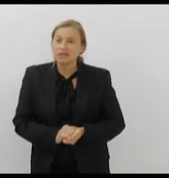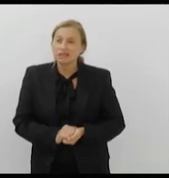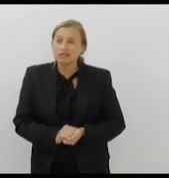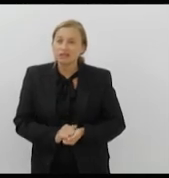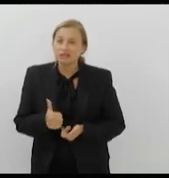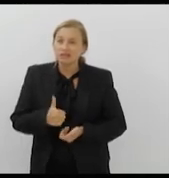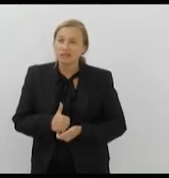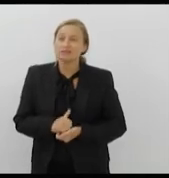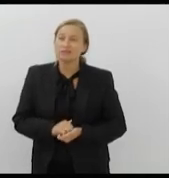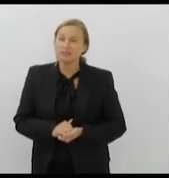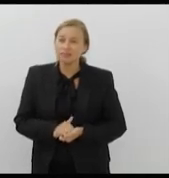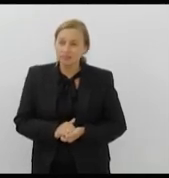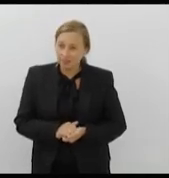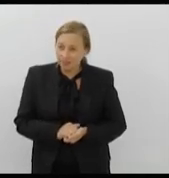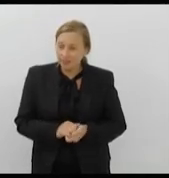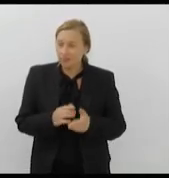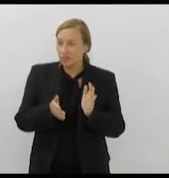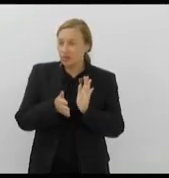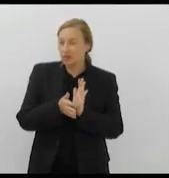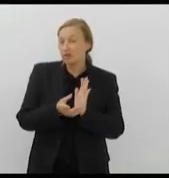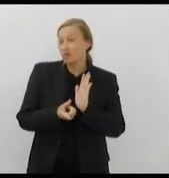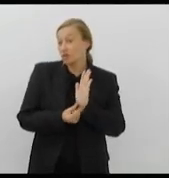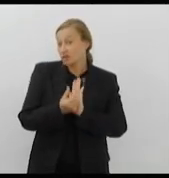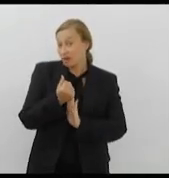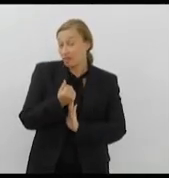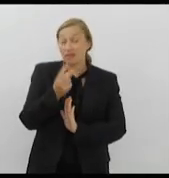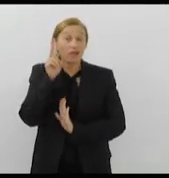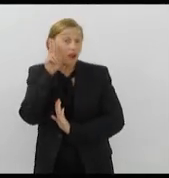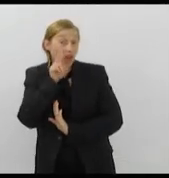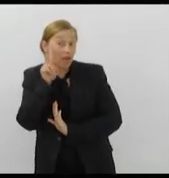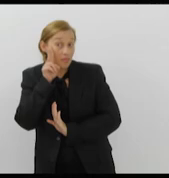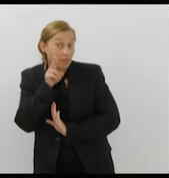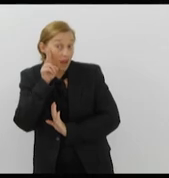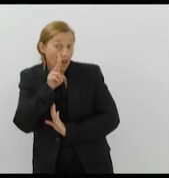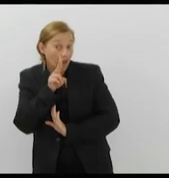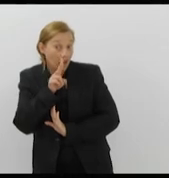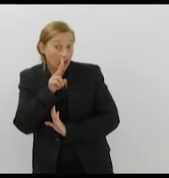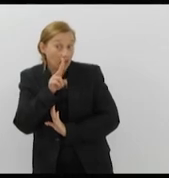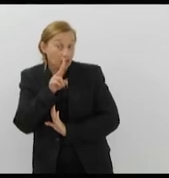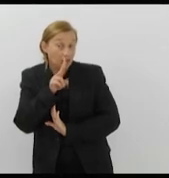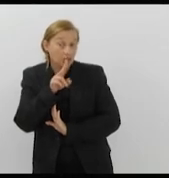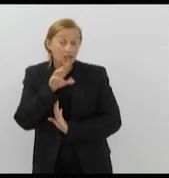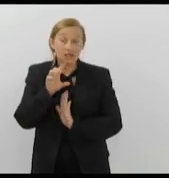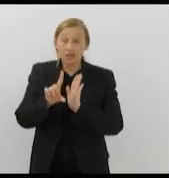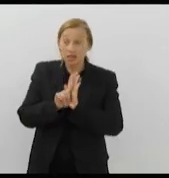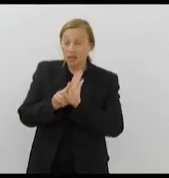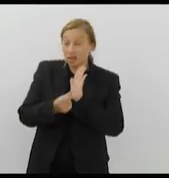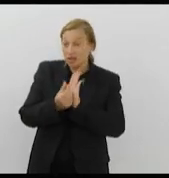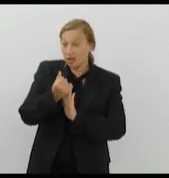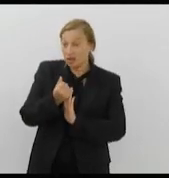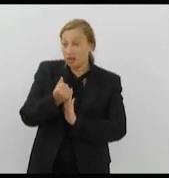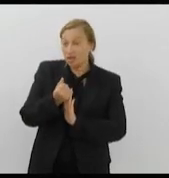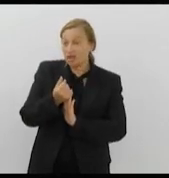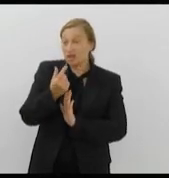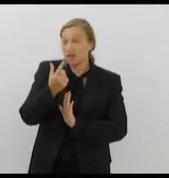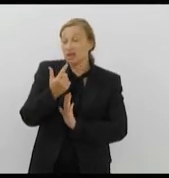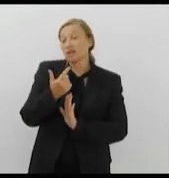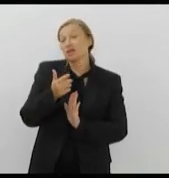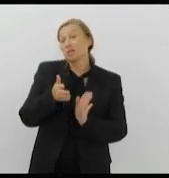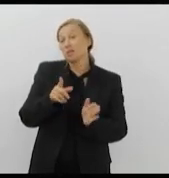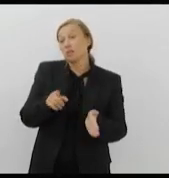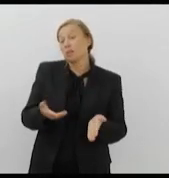porque o orçamento de 25, a senhora há de lembrar, ele está, pela LDO, com déficit de 13 bilhões de